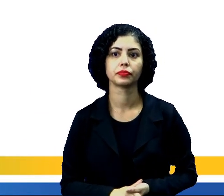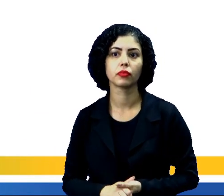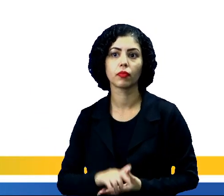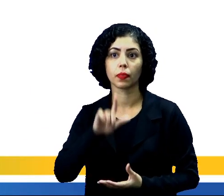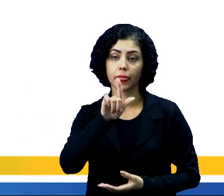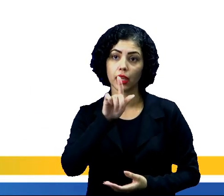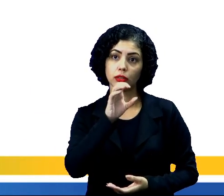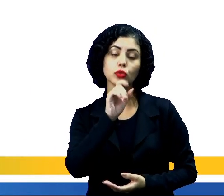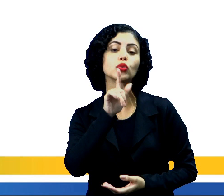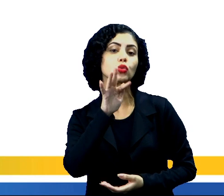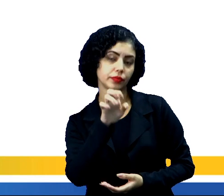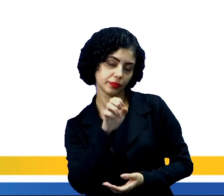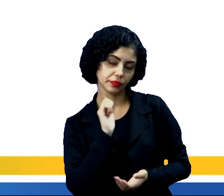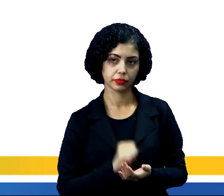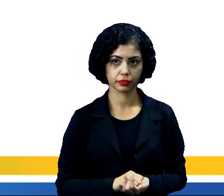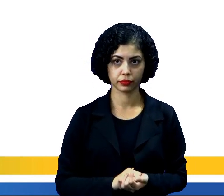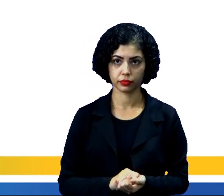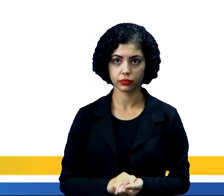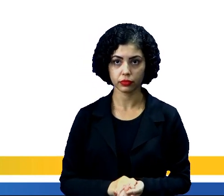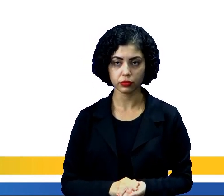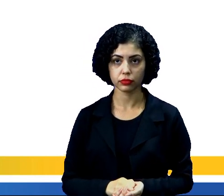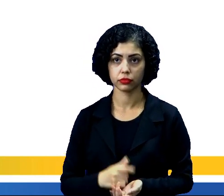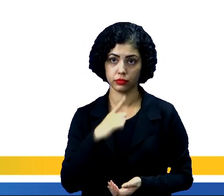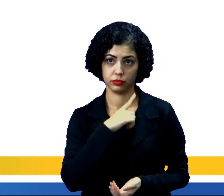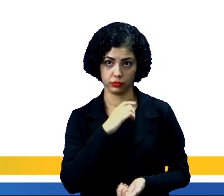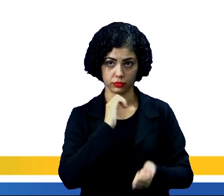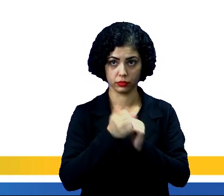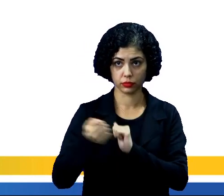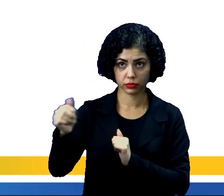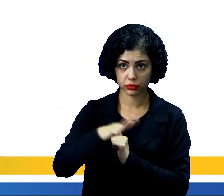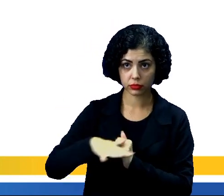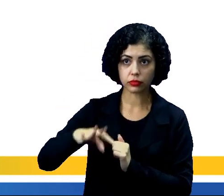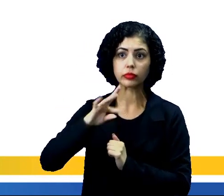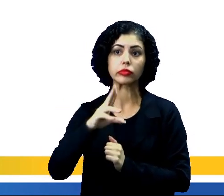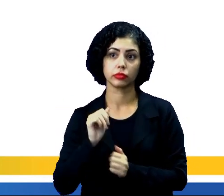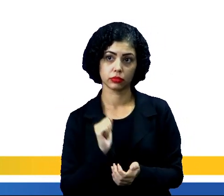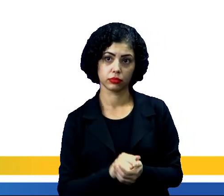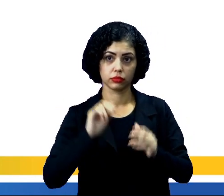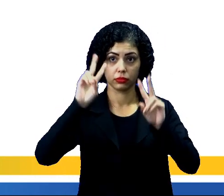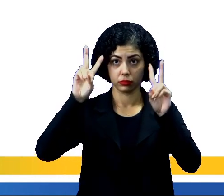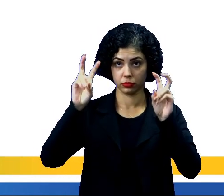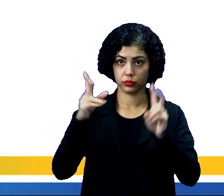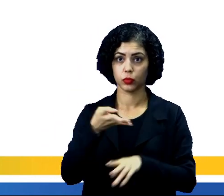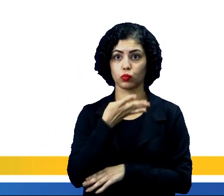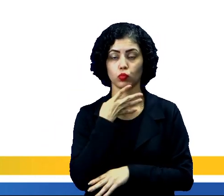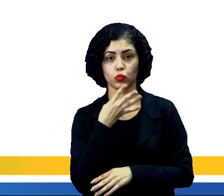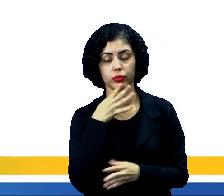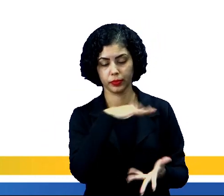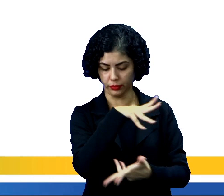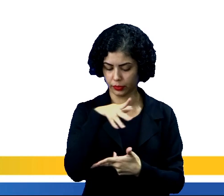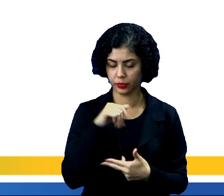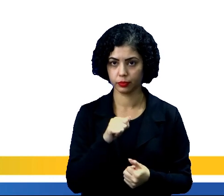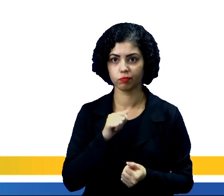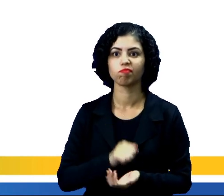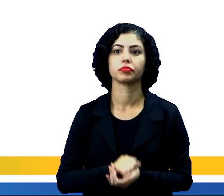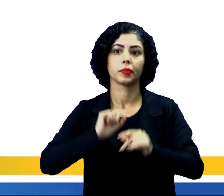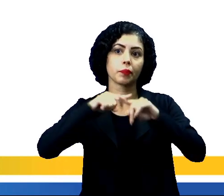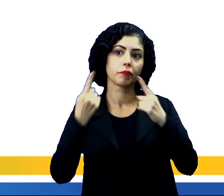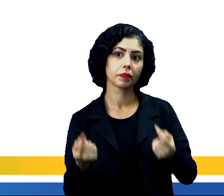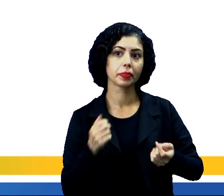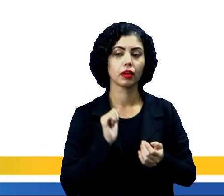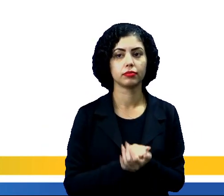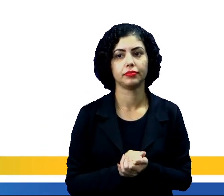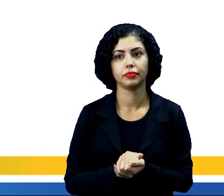exemplificação do golfe, que entra como esporte de campo e taco, sendo um dos mais reconhecidos do mundo. No